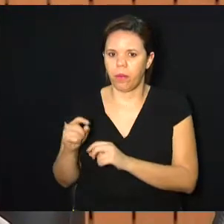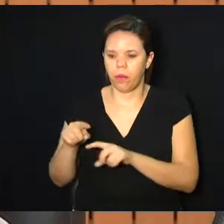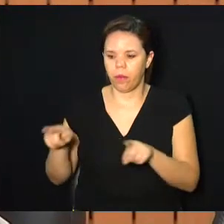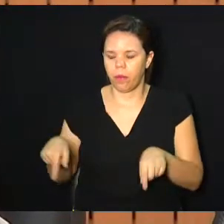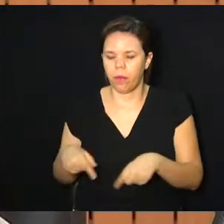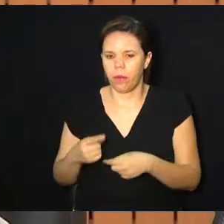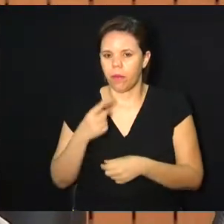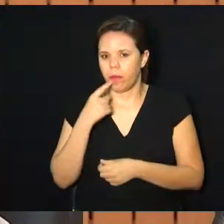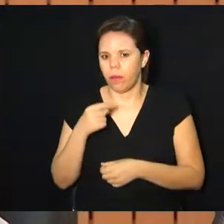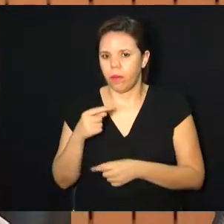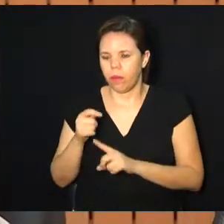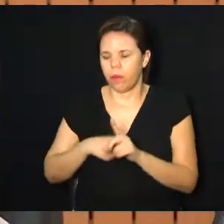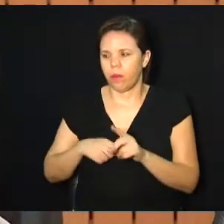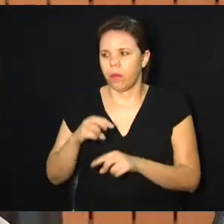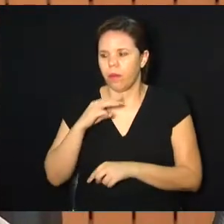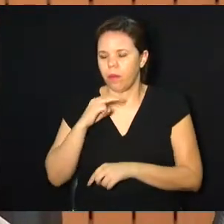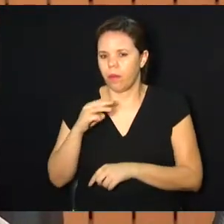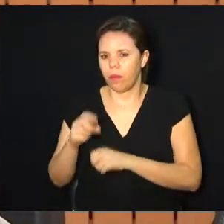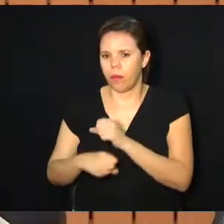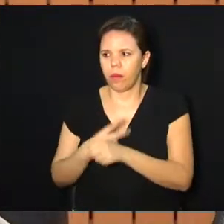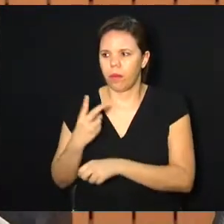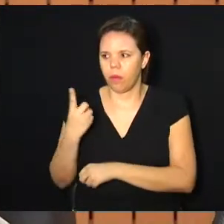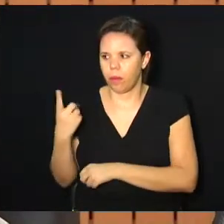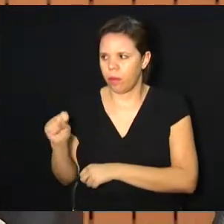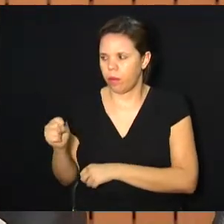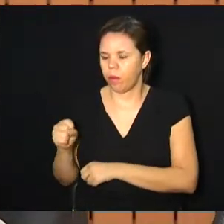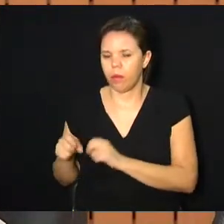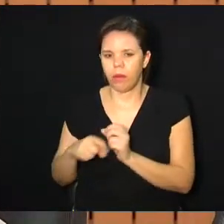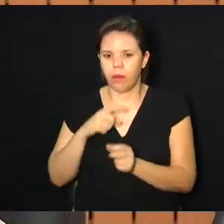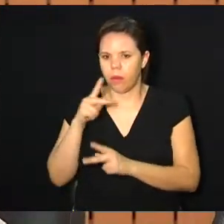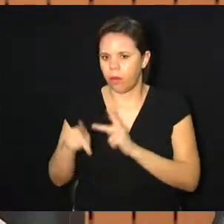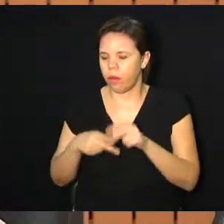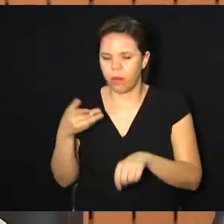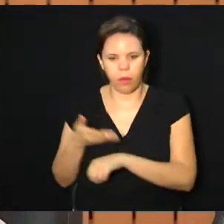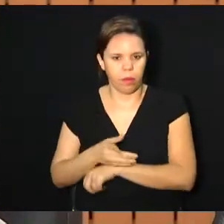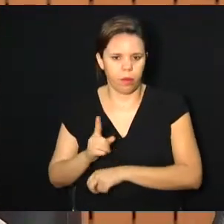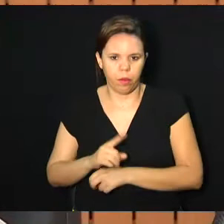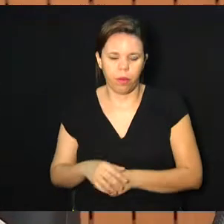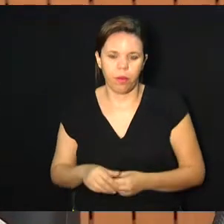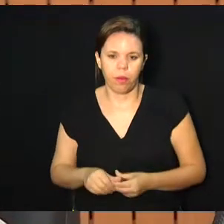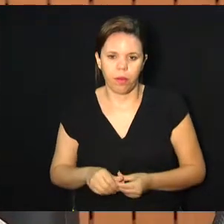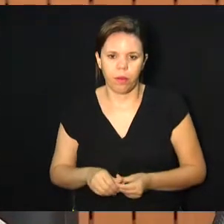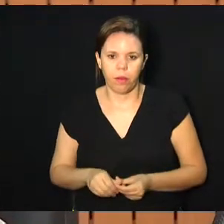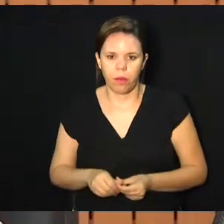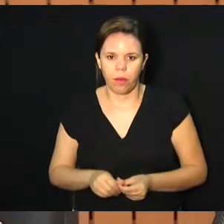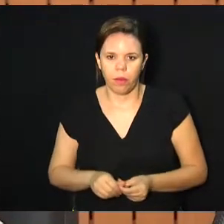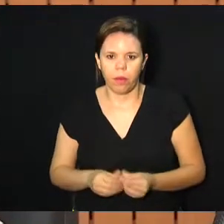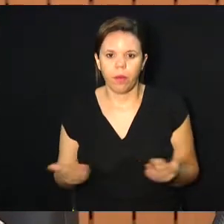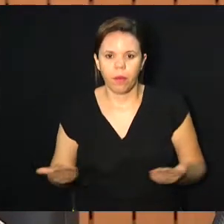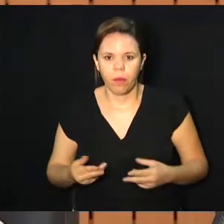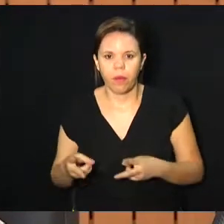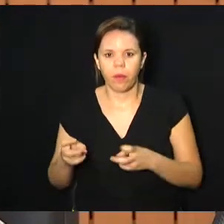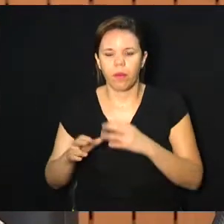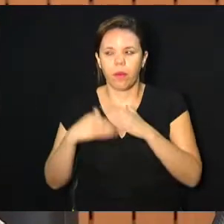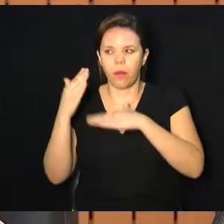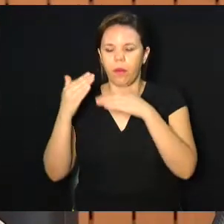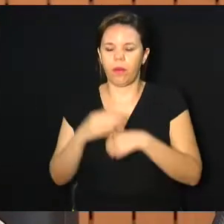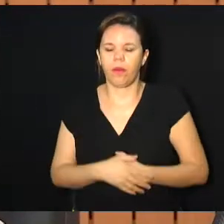março de 2018, não teve participação popular. Mas agora a gente já nota um avanço,